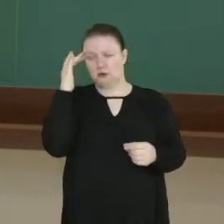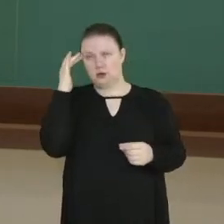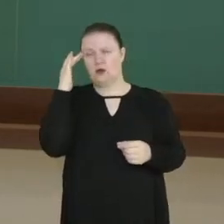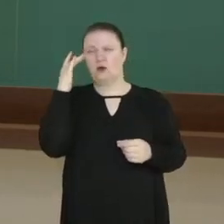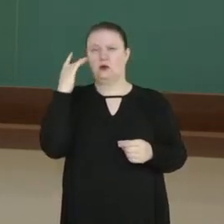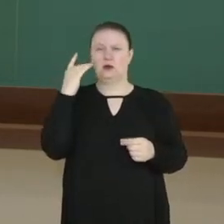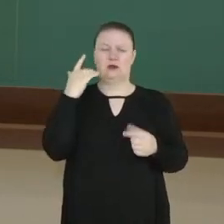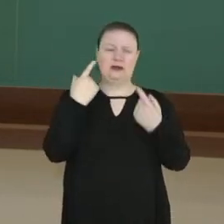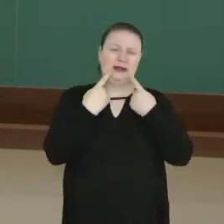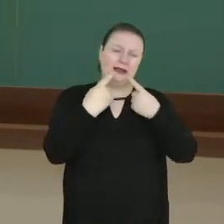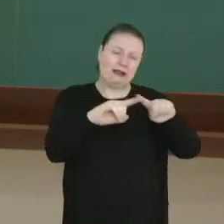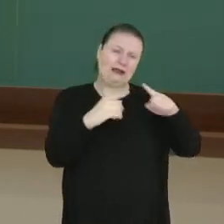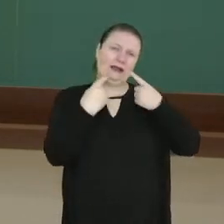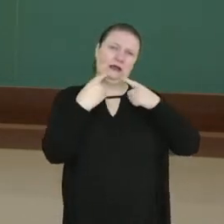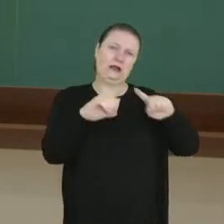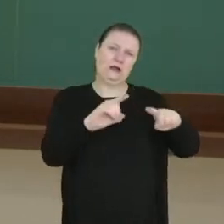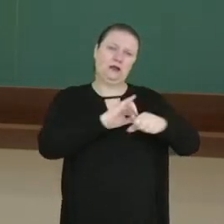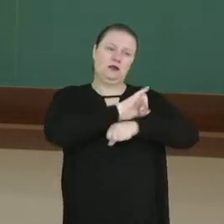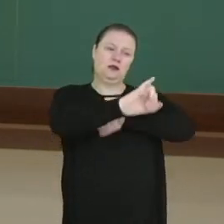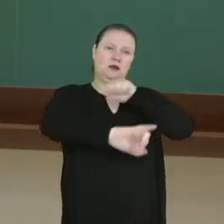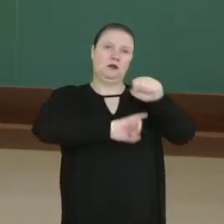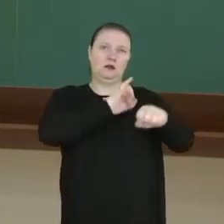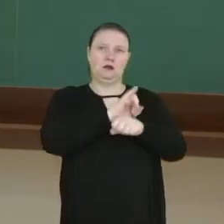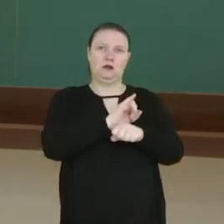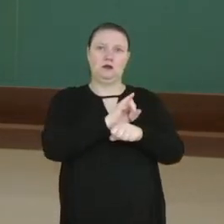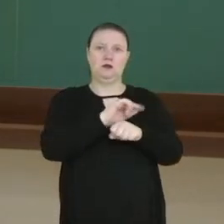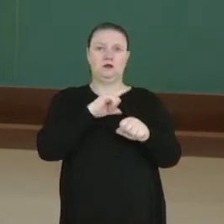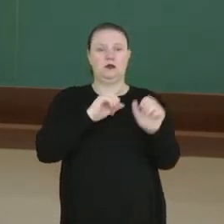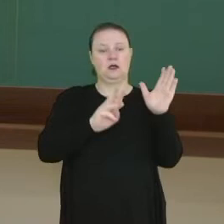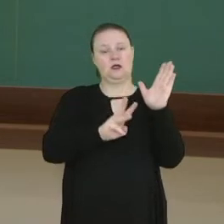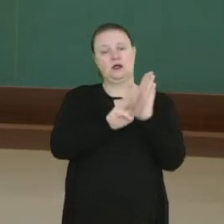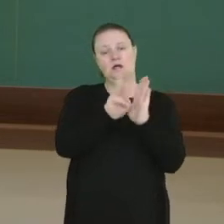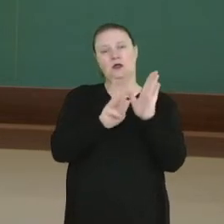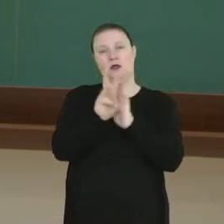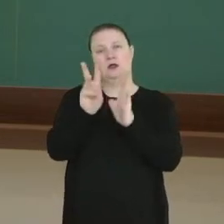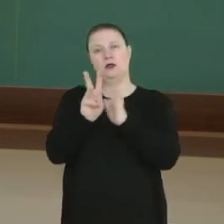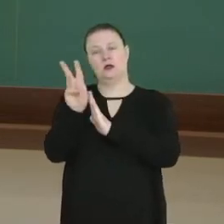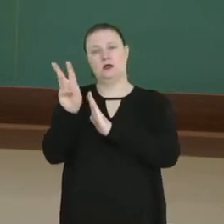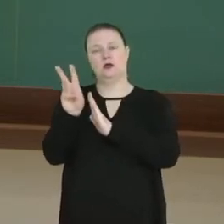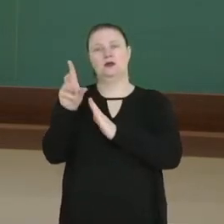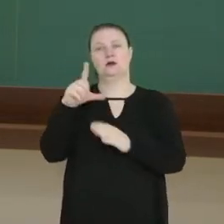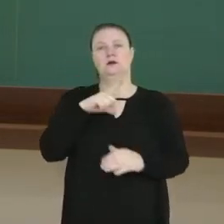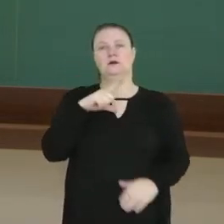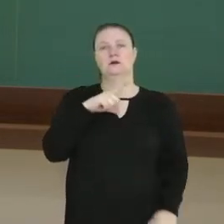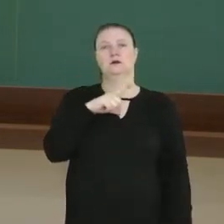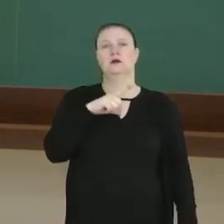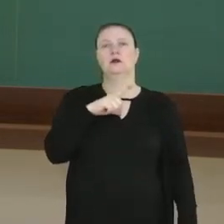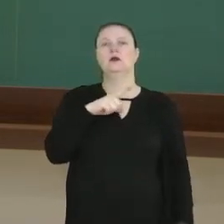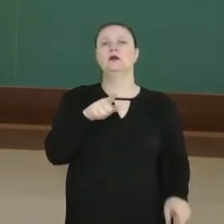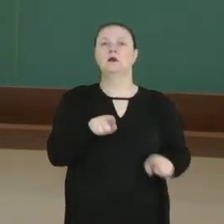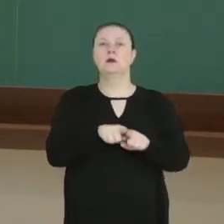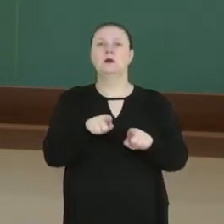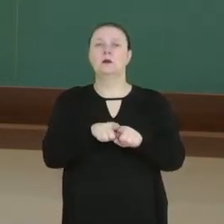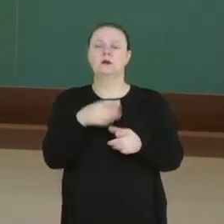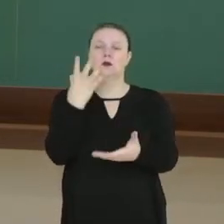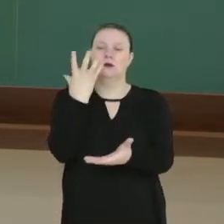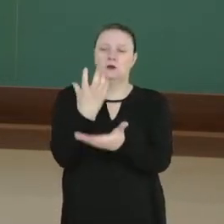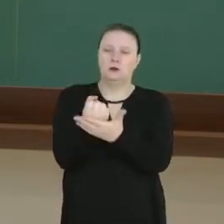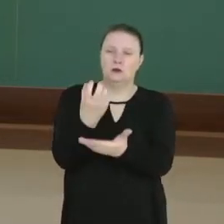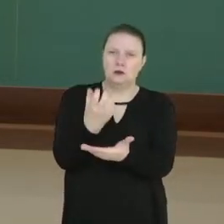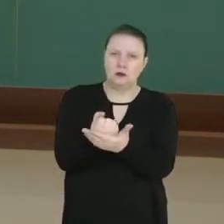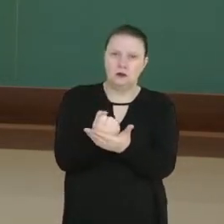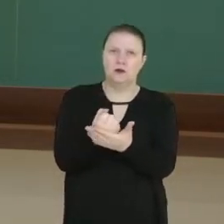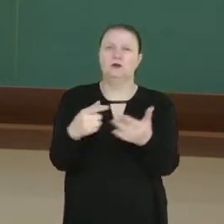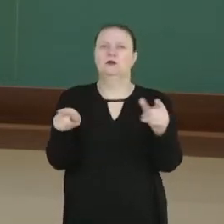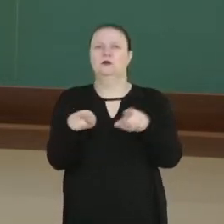internet, as suas reclamações. Tem alguns sites, inclusive, que você faz a sua reclamação, alguns aplicativos, ou mesmo até